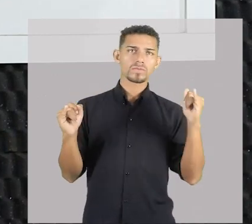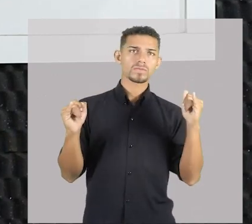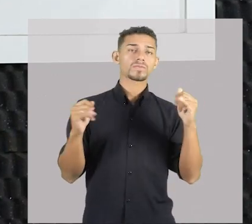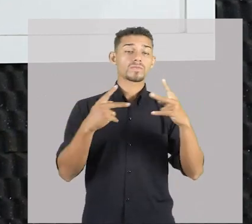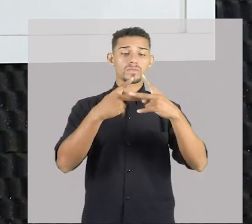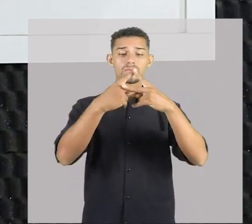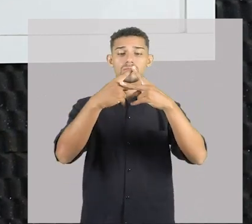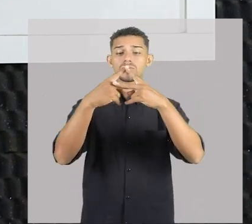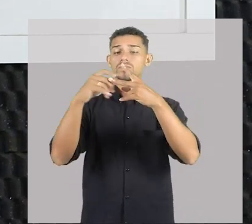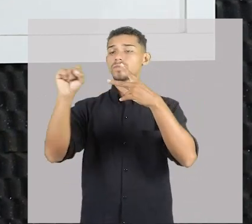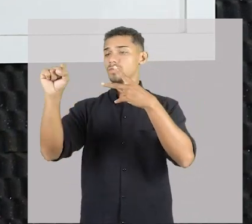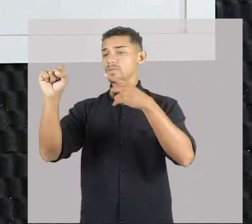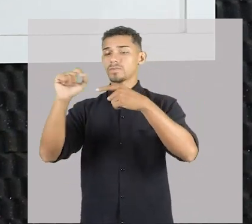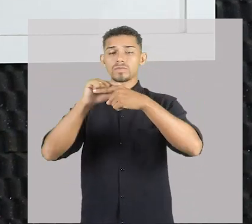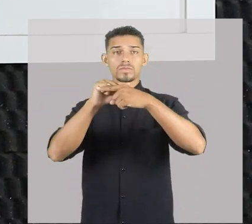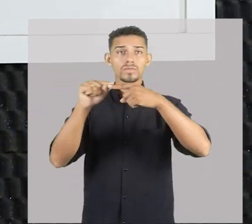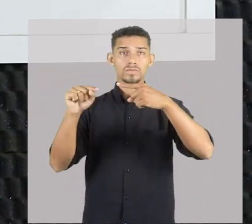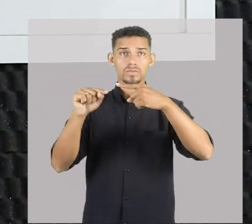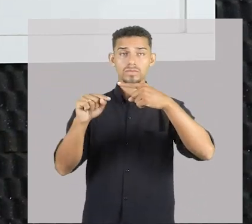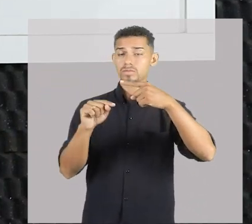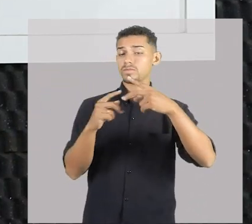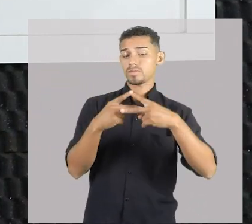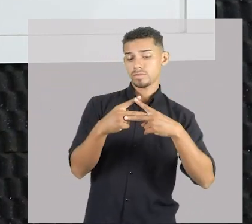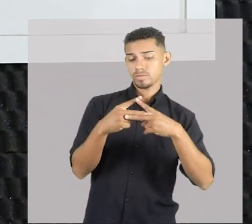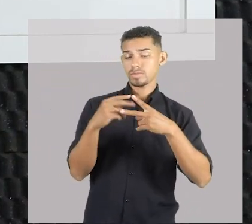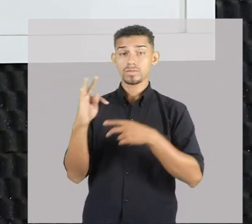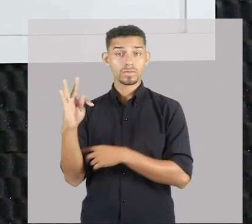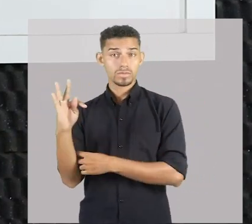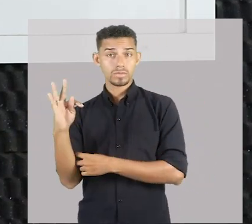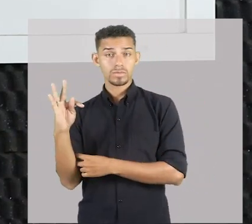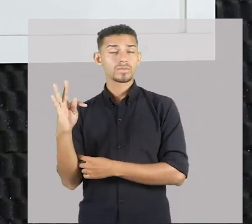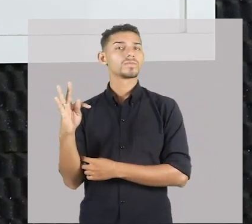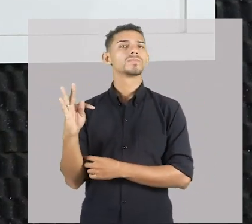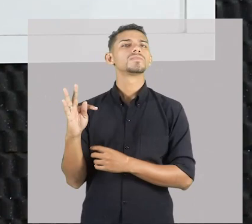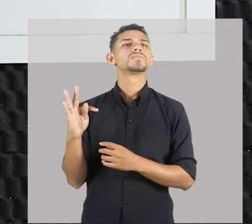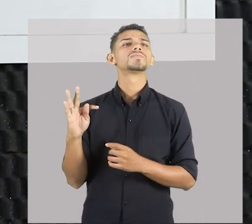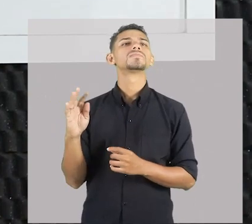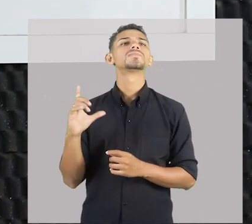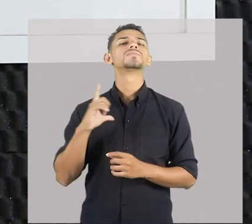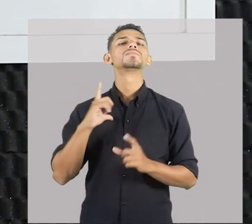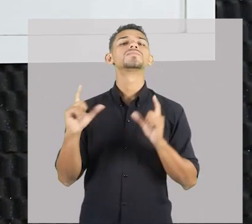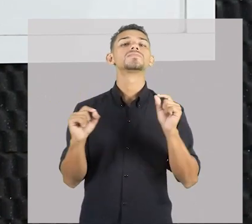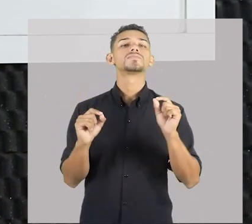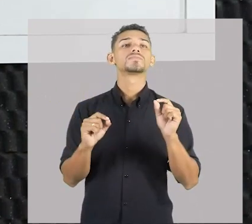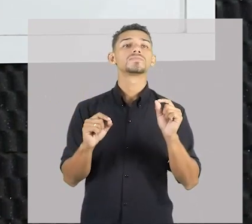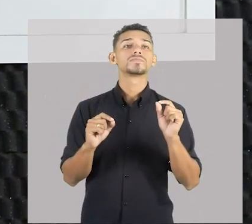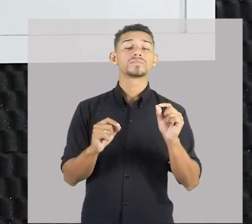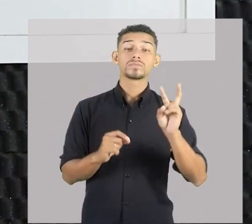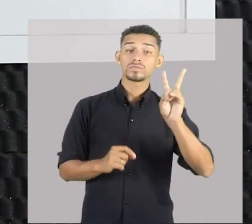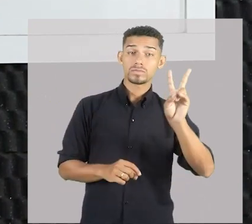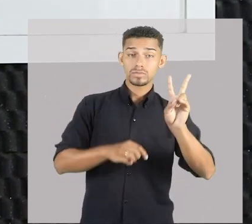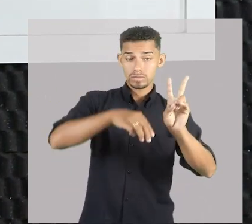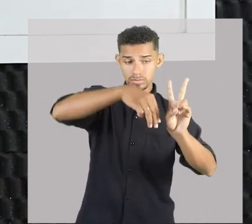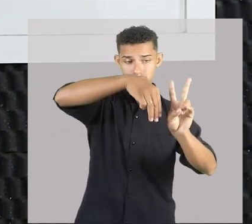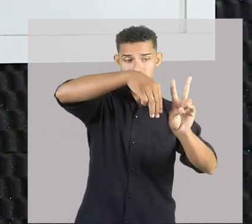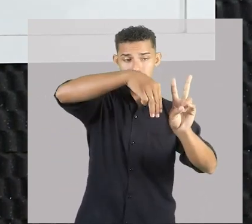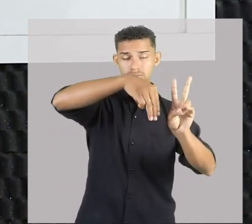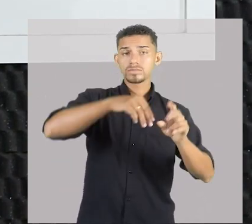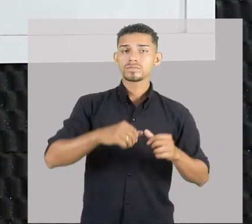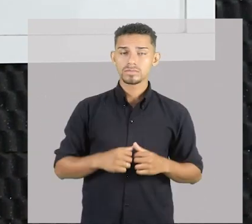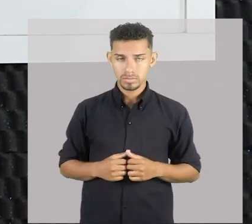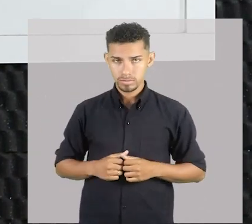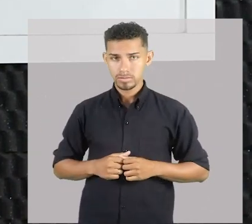e dividir pelo tempo que foi gasto, a gente tem o quê? A velocidade média. Olha